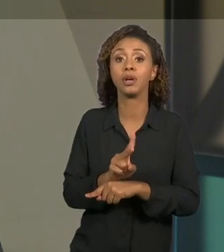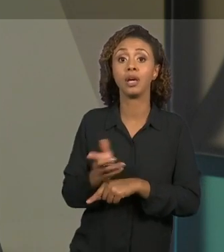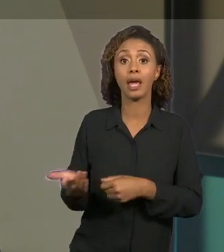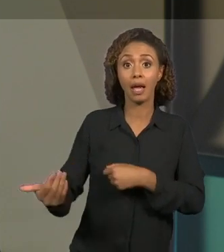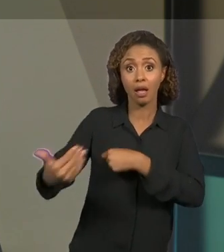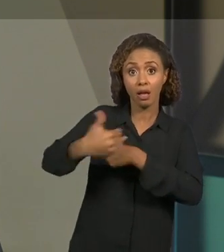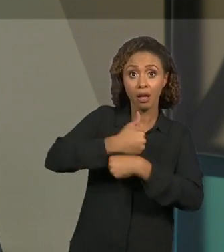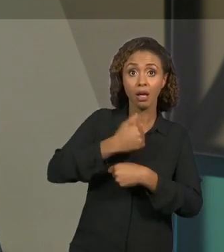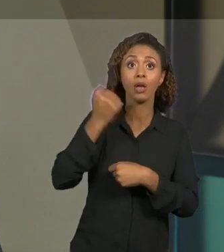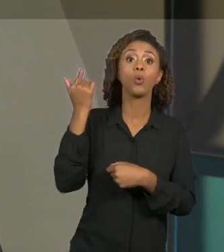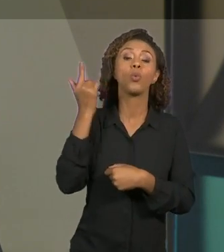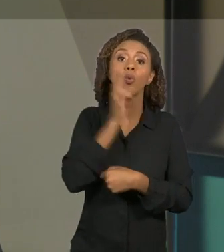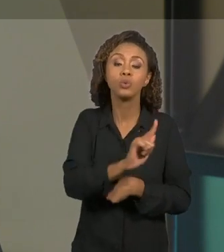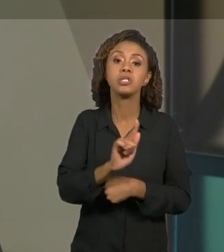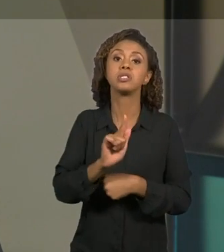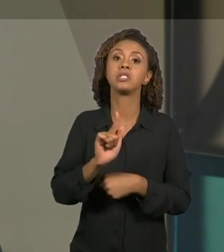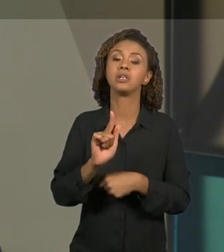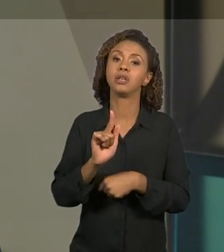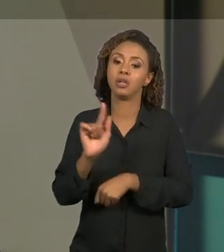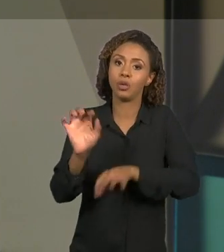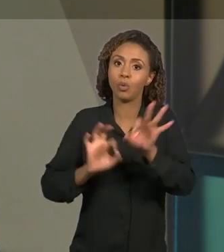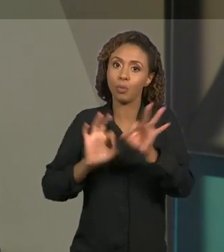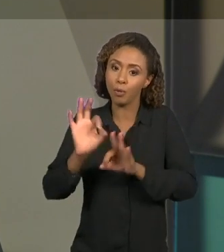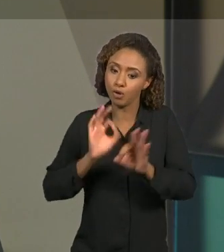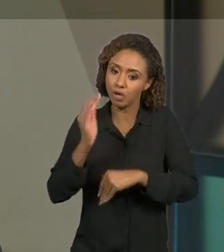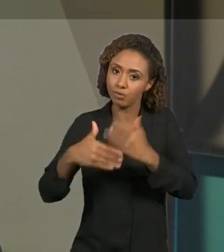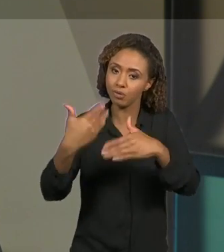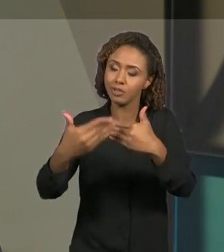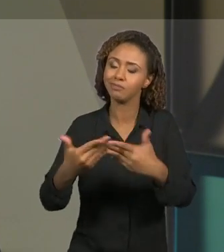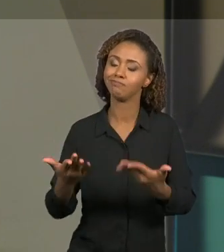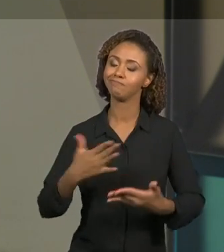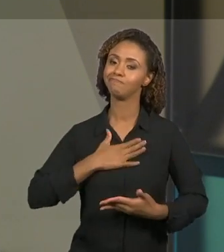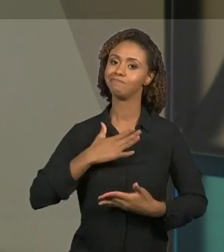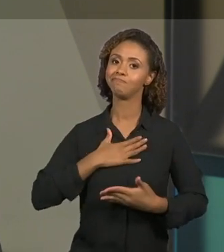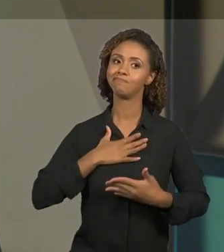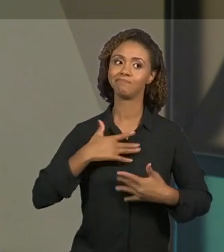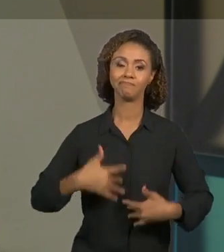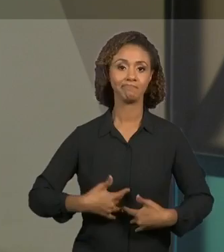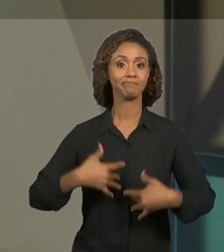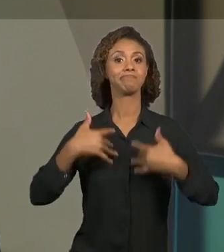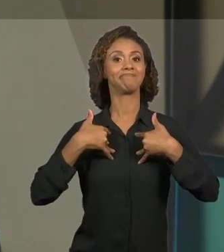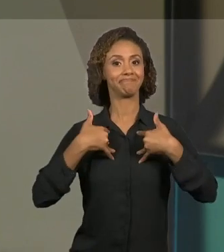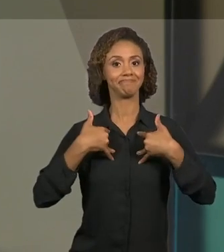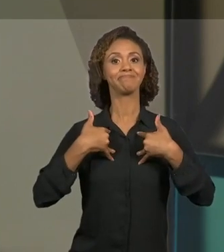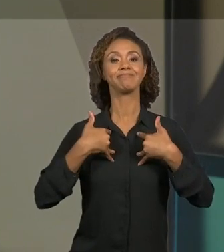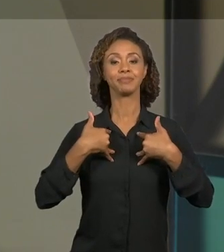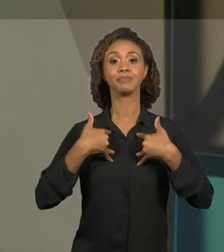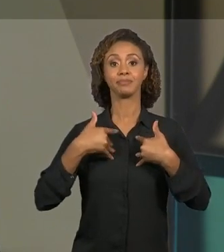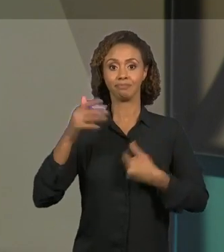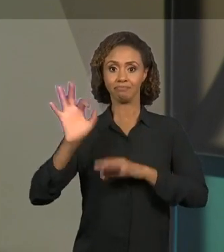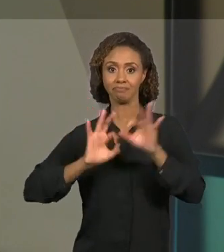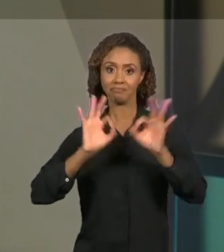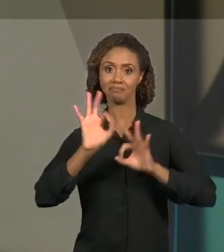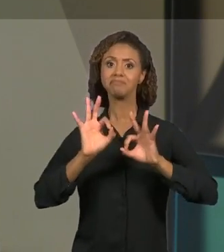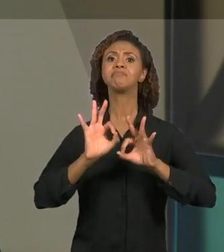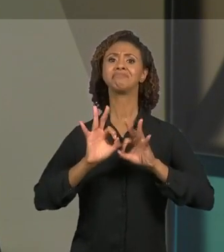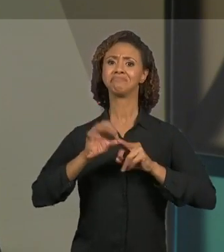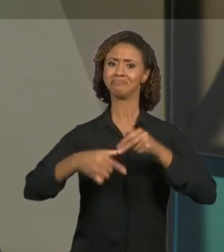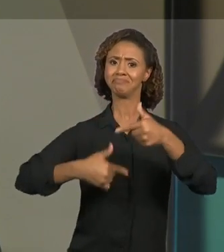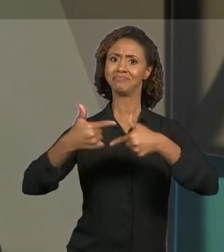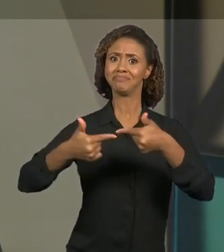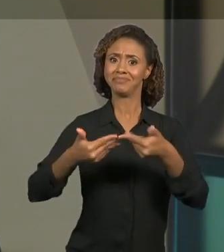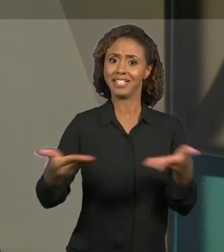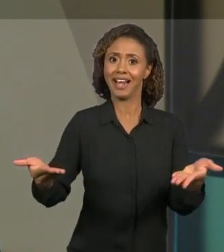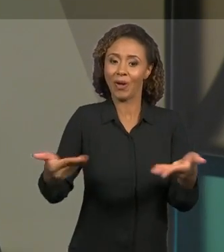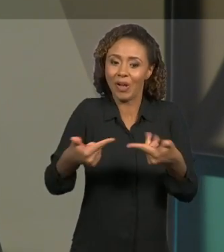projeto com ele então para mim isso é muito gratificante conseguir estruturar e colocar isso em pé e tá